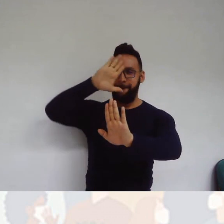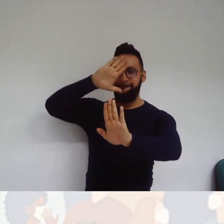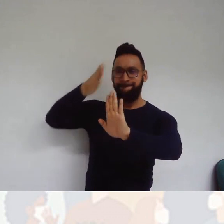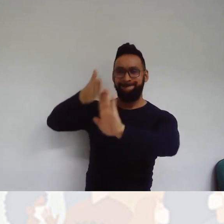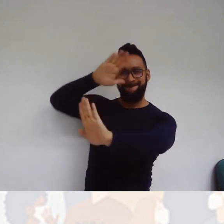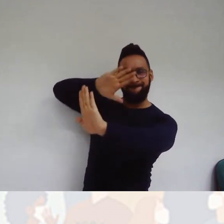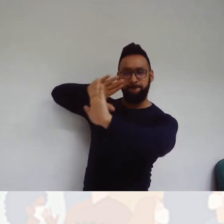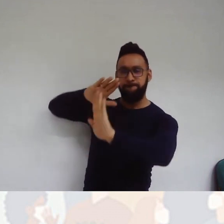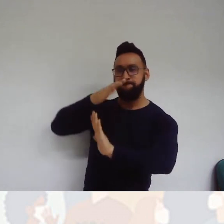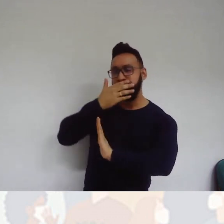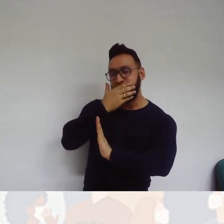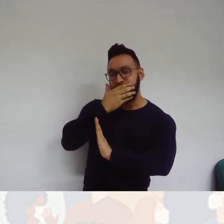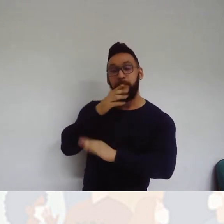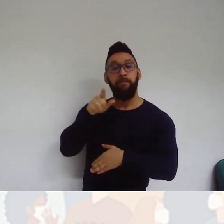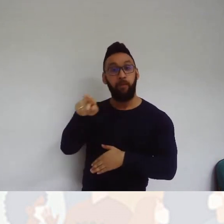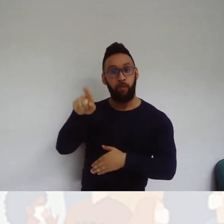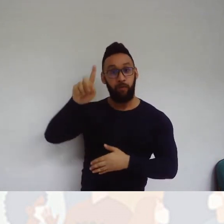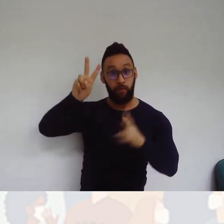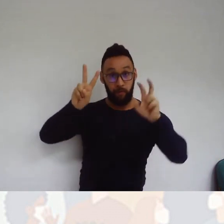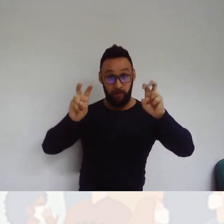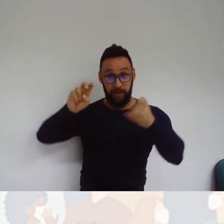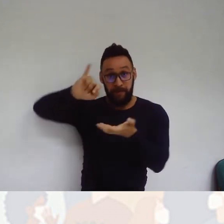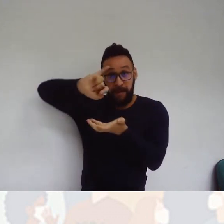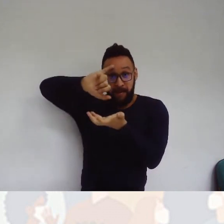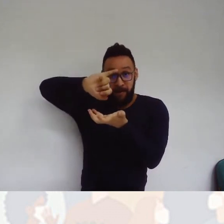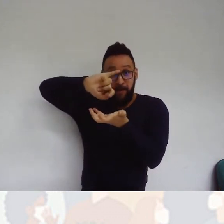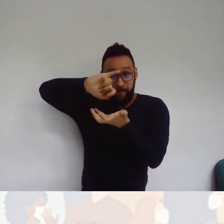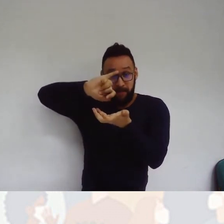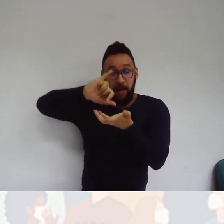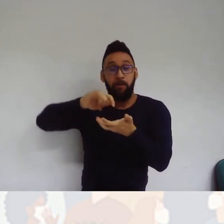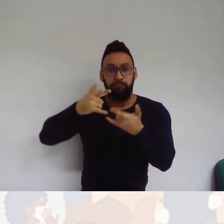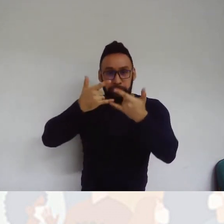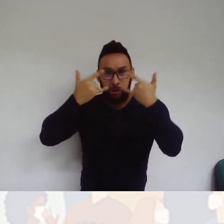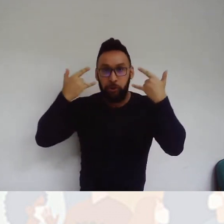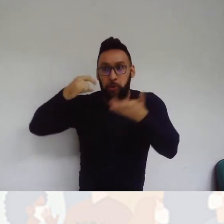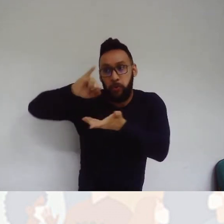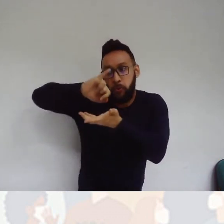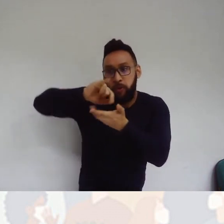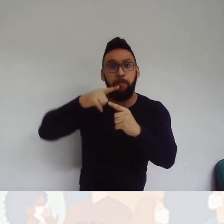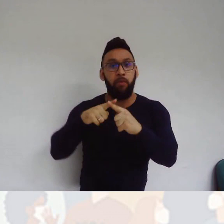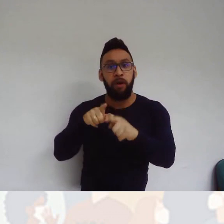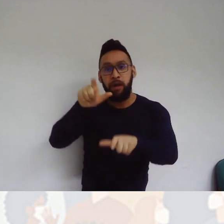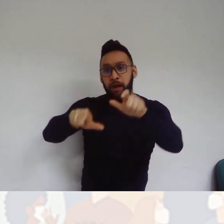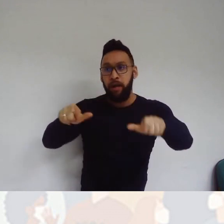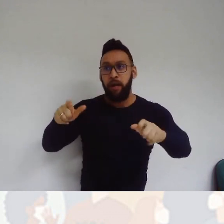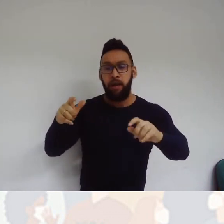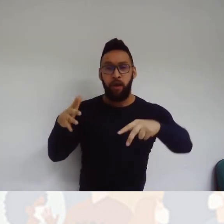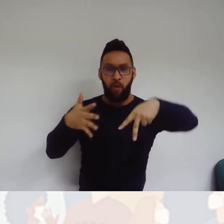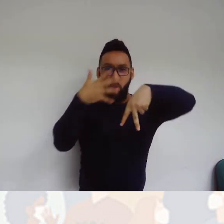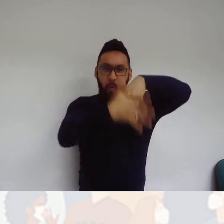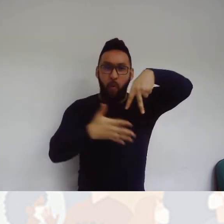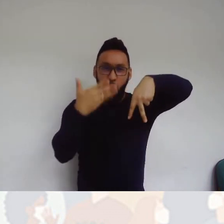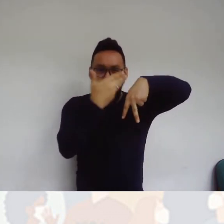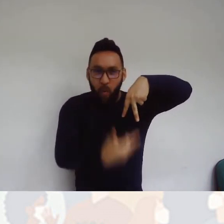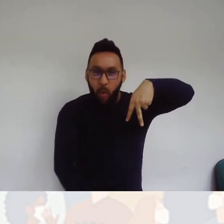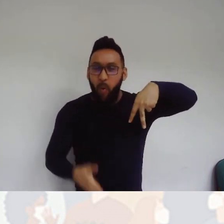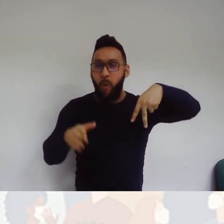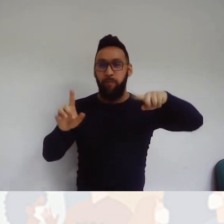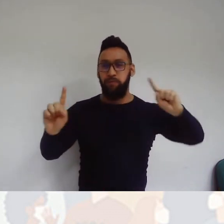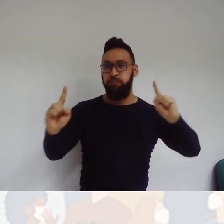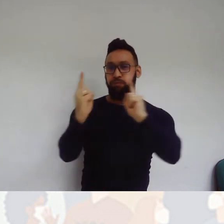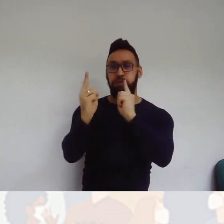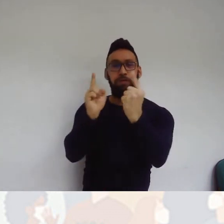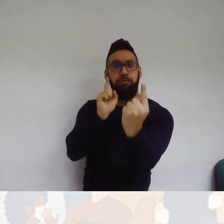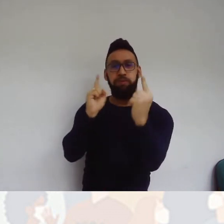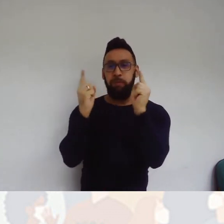questão do capitalismo, né? Porque os corpos ali também são valorizados, mas, como a nossa